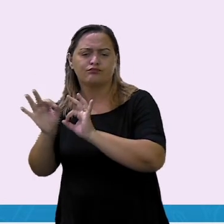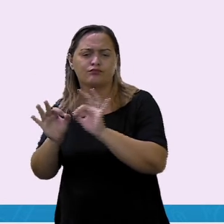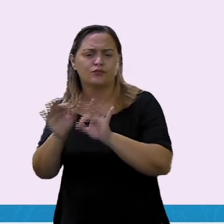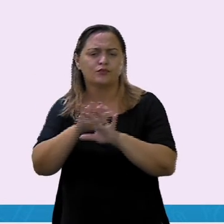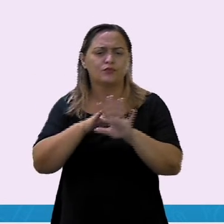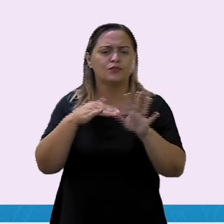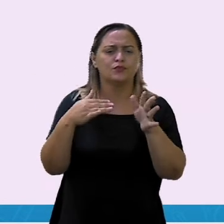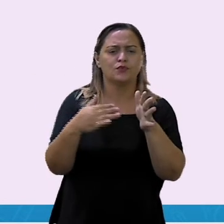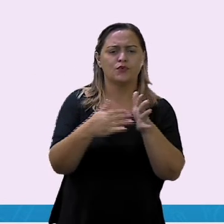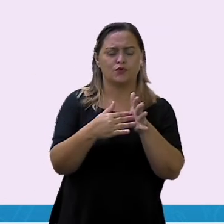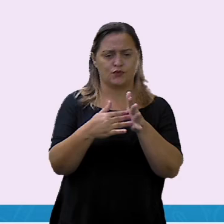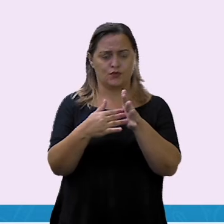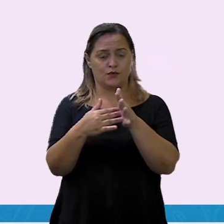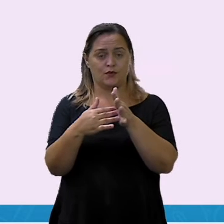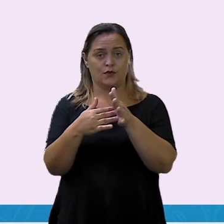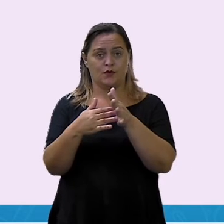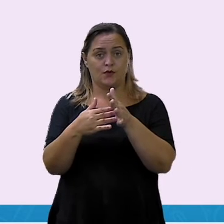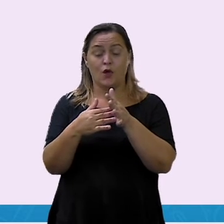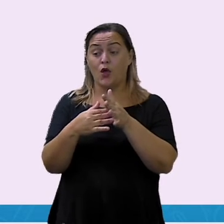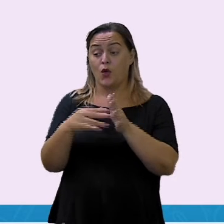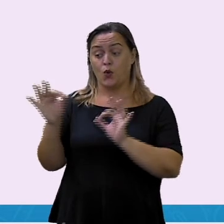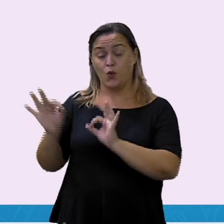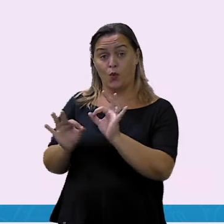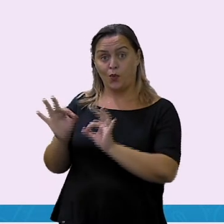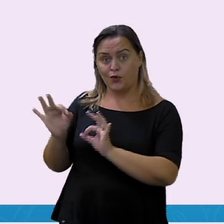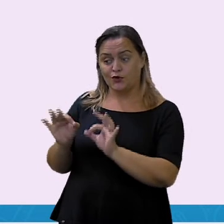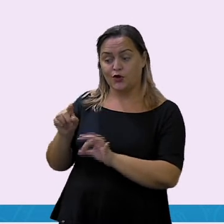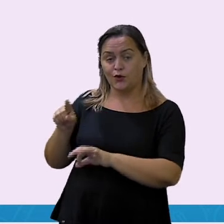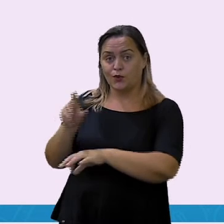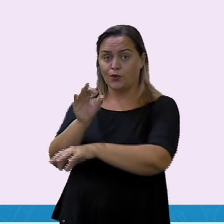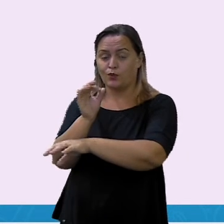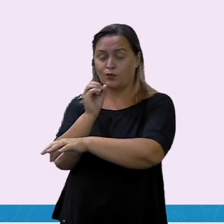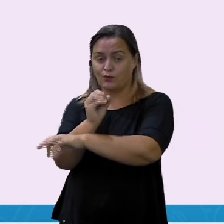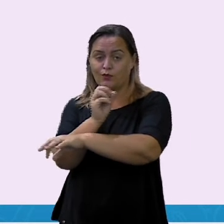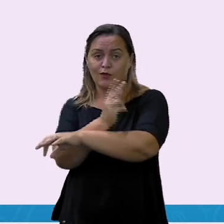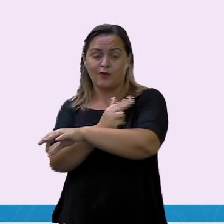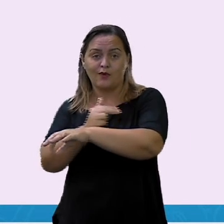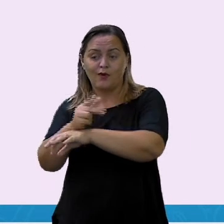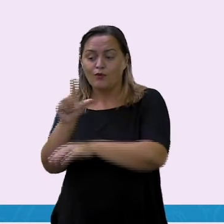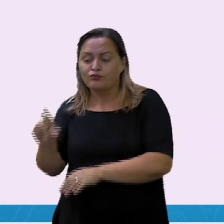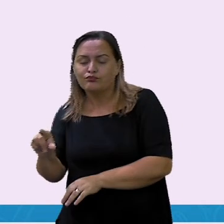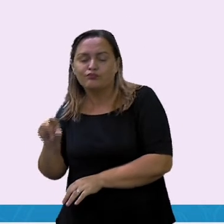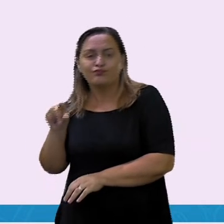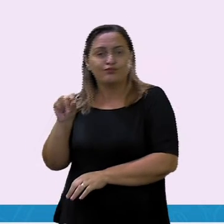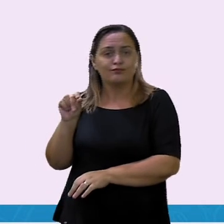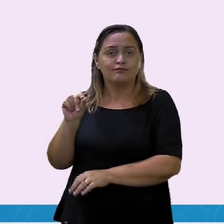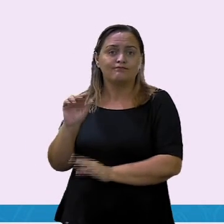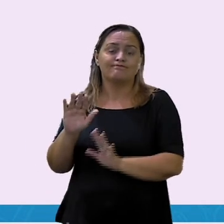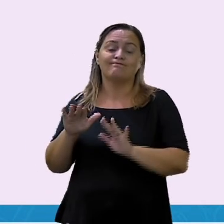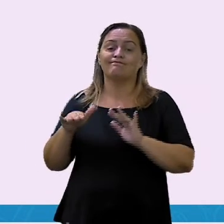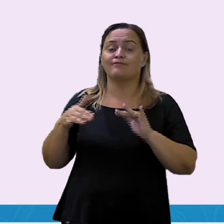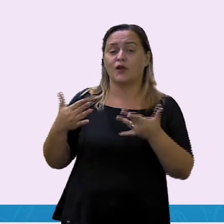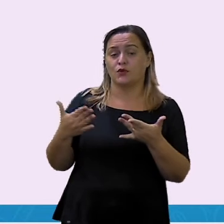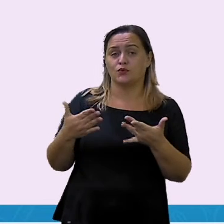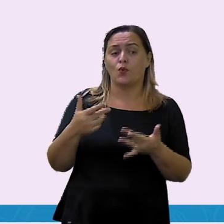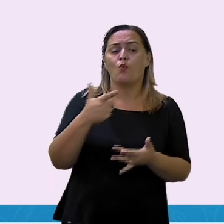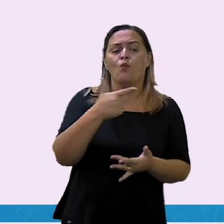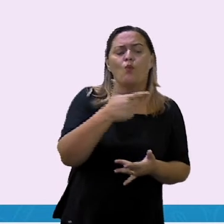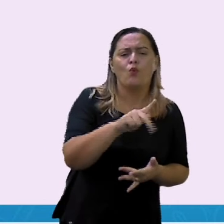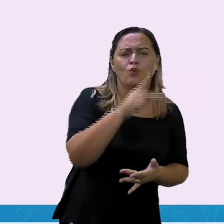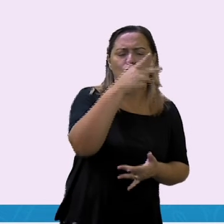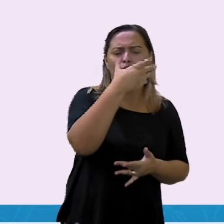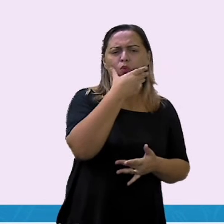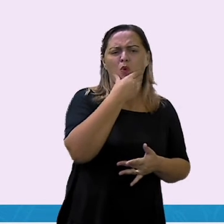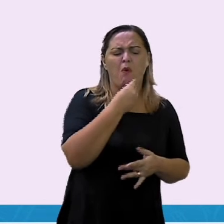Praça das Nações Unidas, foi escolhido. Ele foi o escolhido. No entanto, que cedeu à pressão do arquiteto